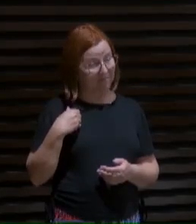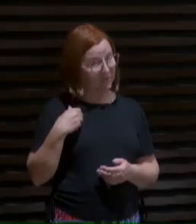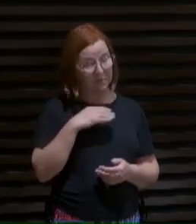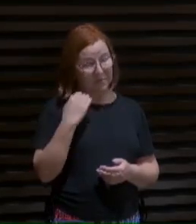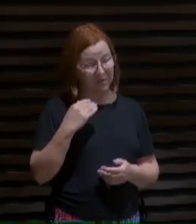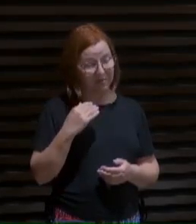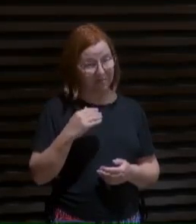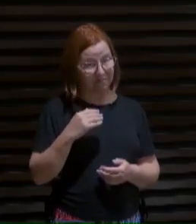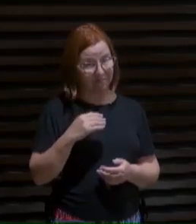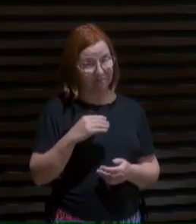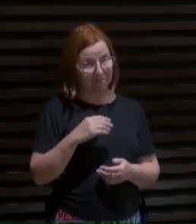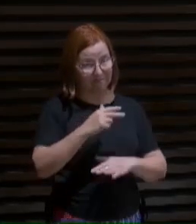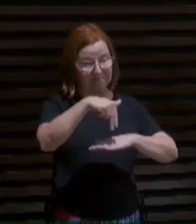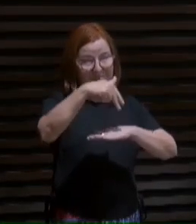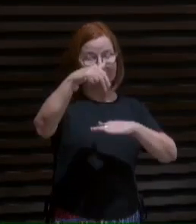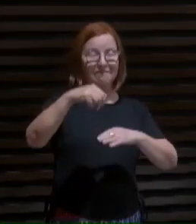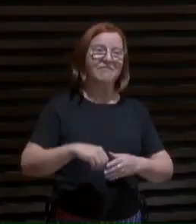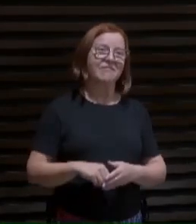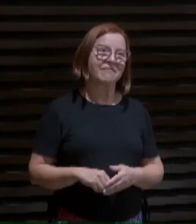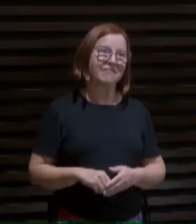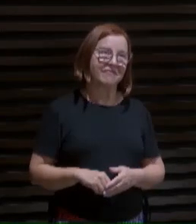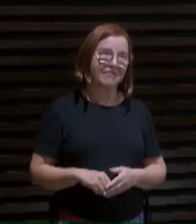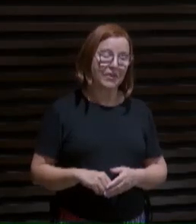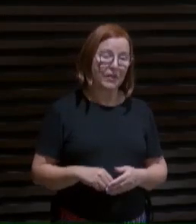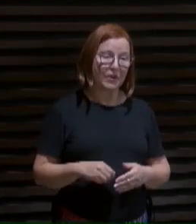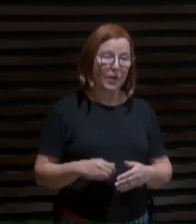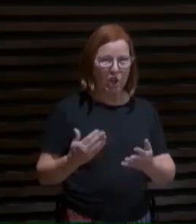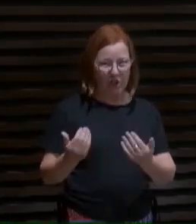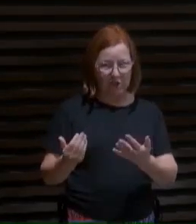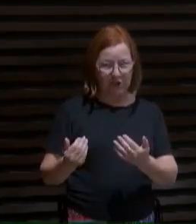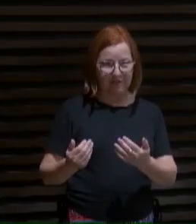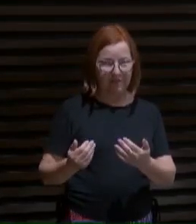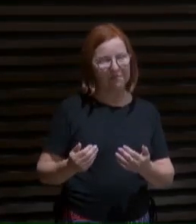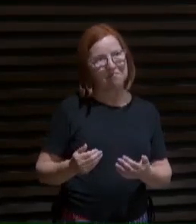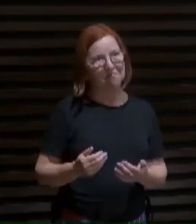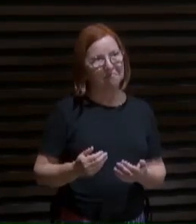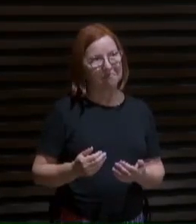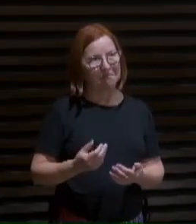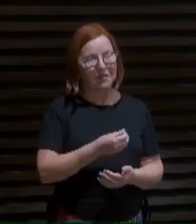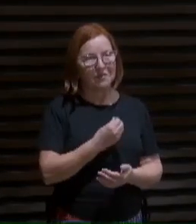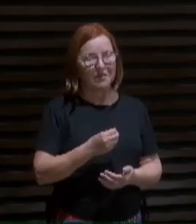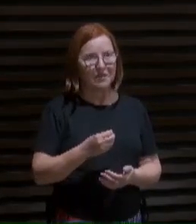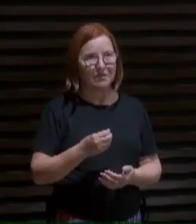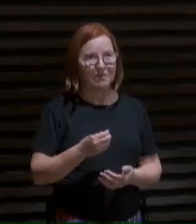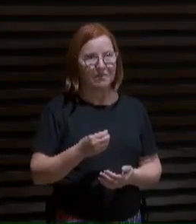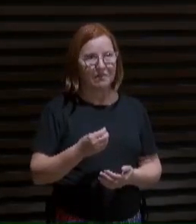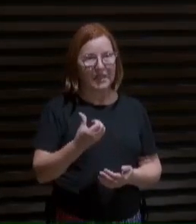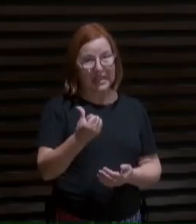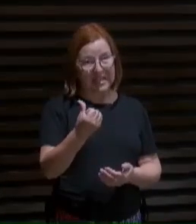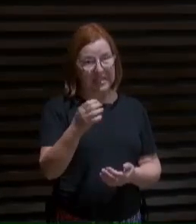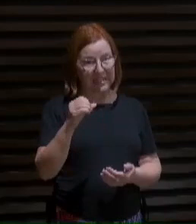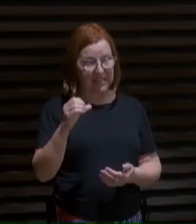Os mais caçulas viveram 600, 500, 600, e